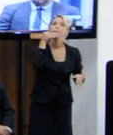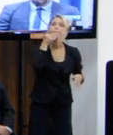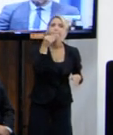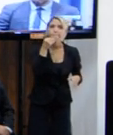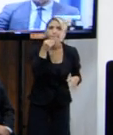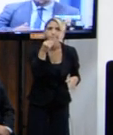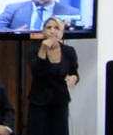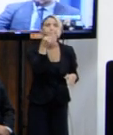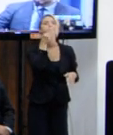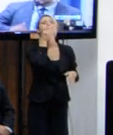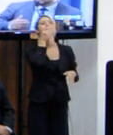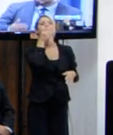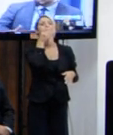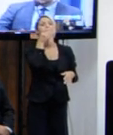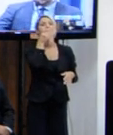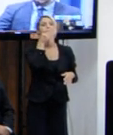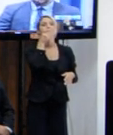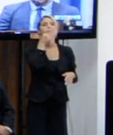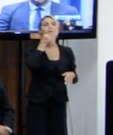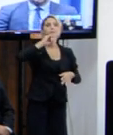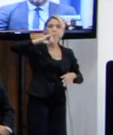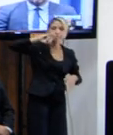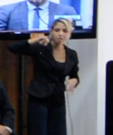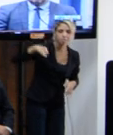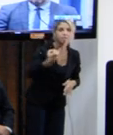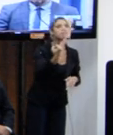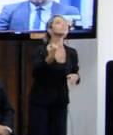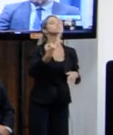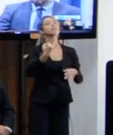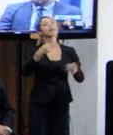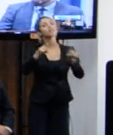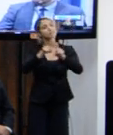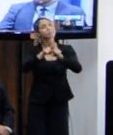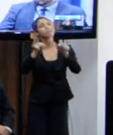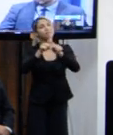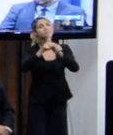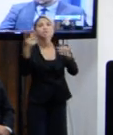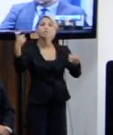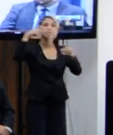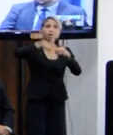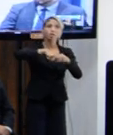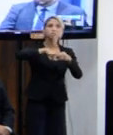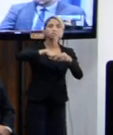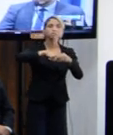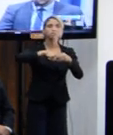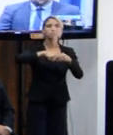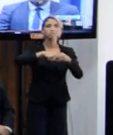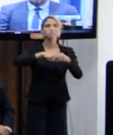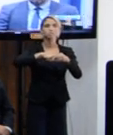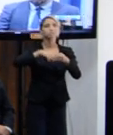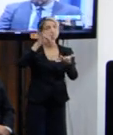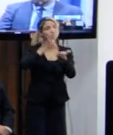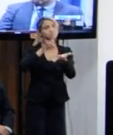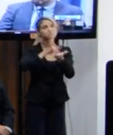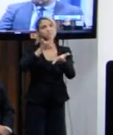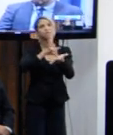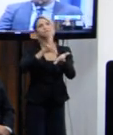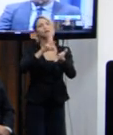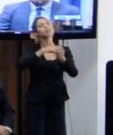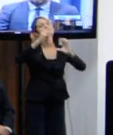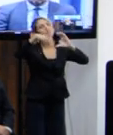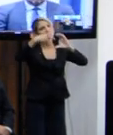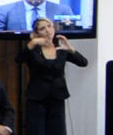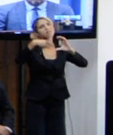processo de cobrança, mas também de parceria, fazer com que essas duas importantes instituições funcionassem na